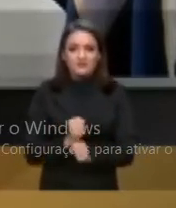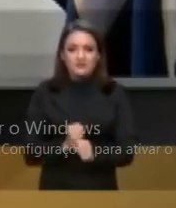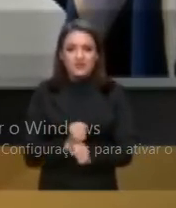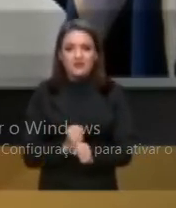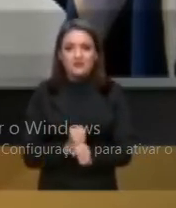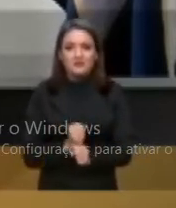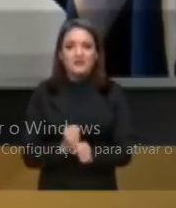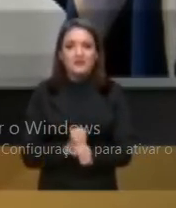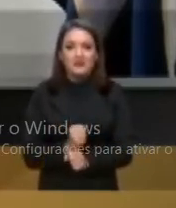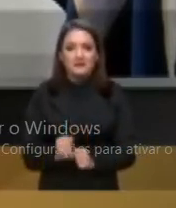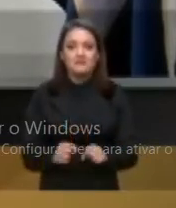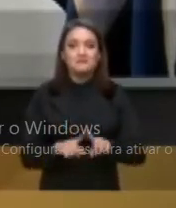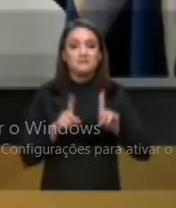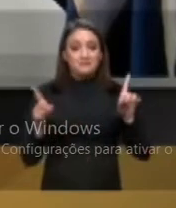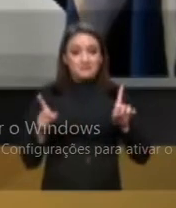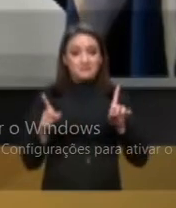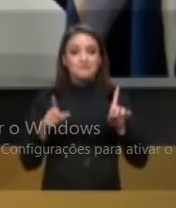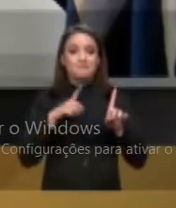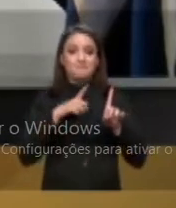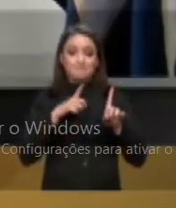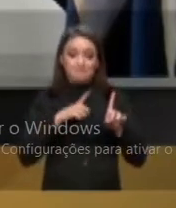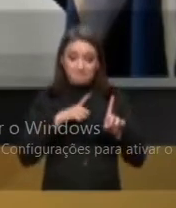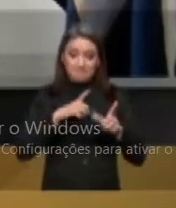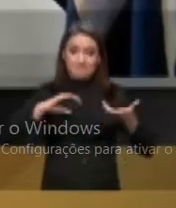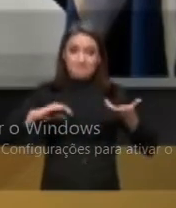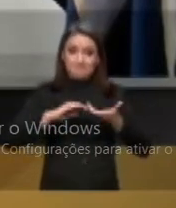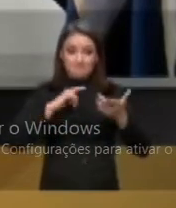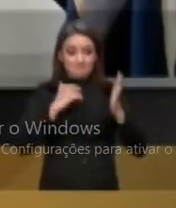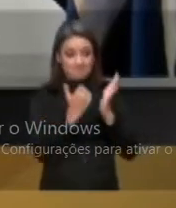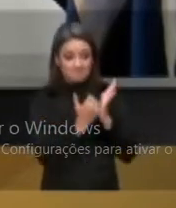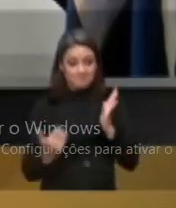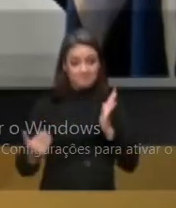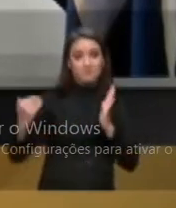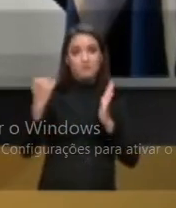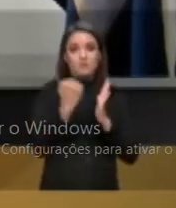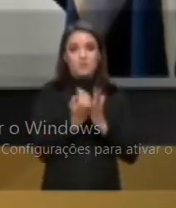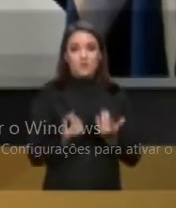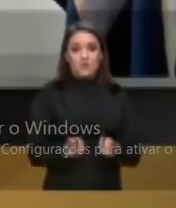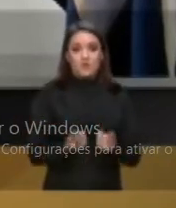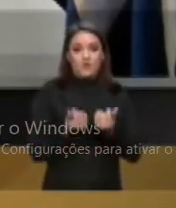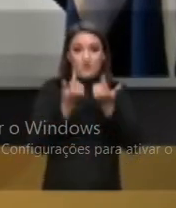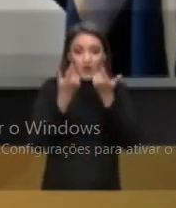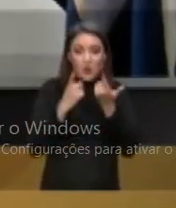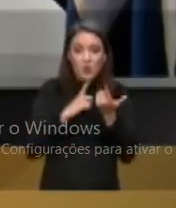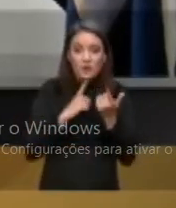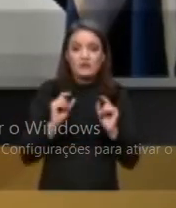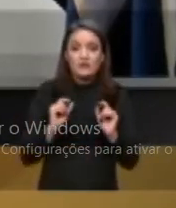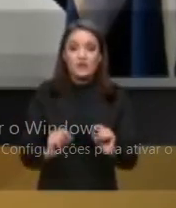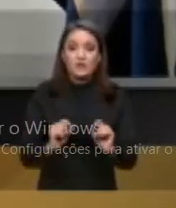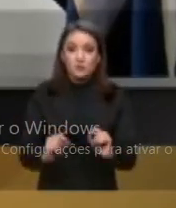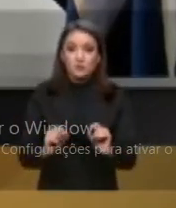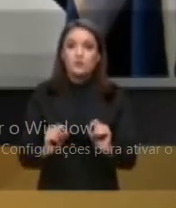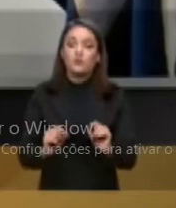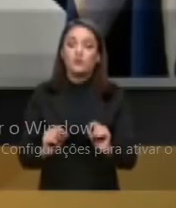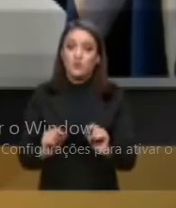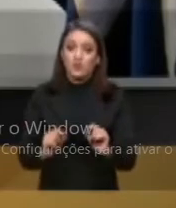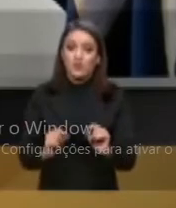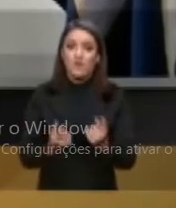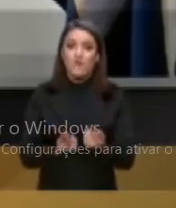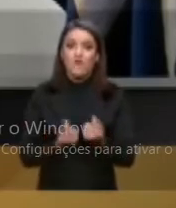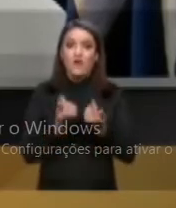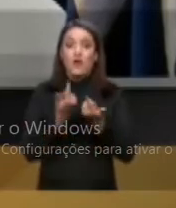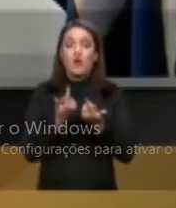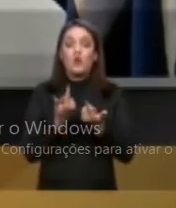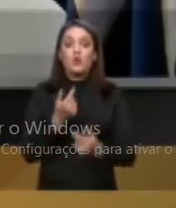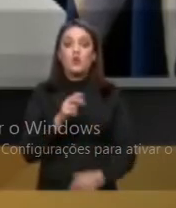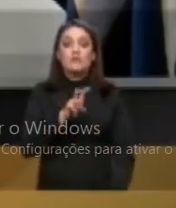mercê de emenda parlamentar, houve um aumento considerável em sobredito valor, alcançando-se pela aplicação